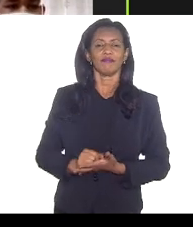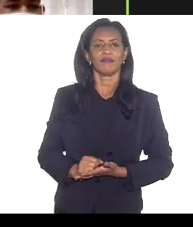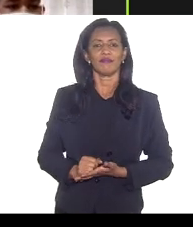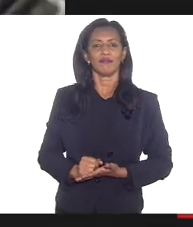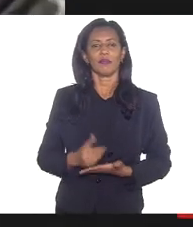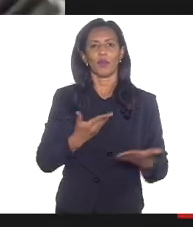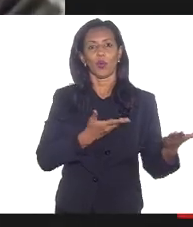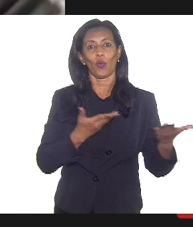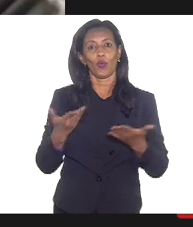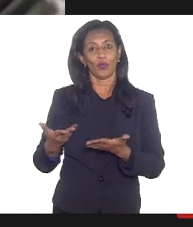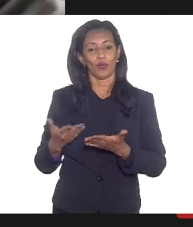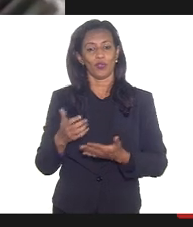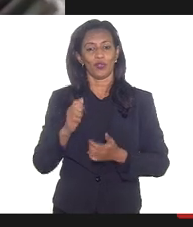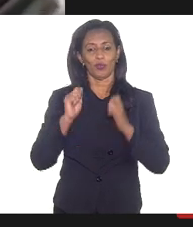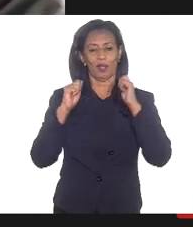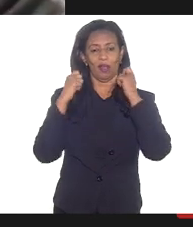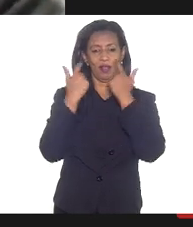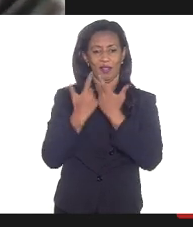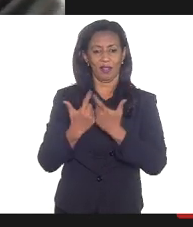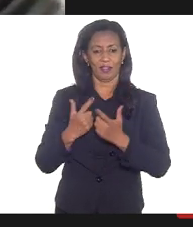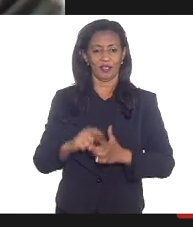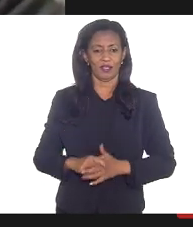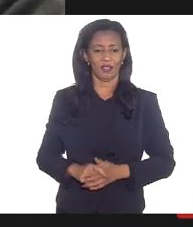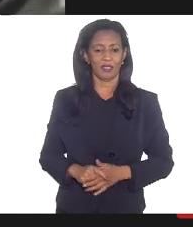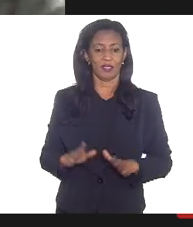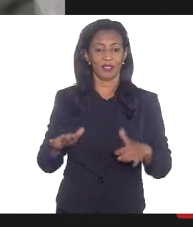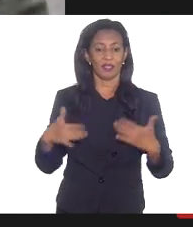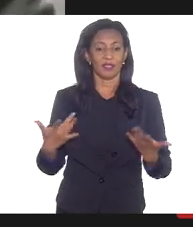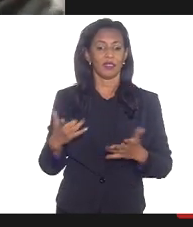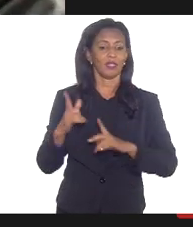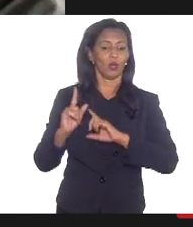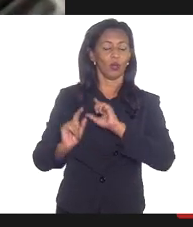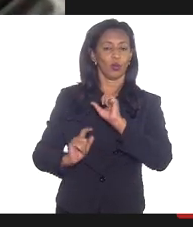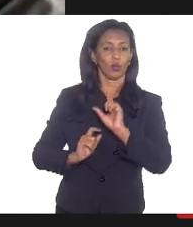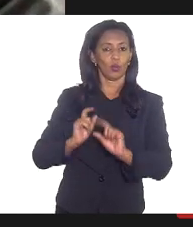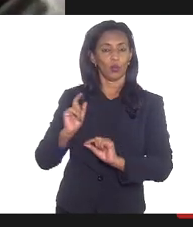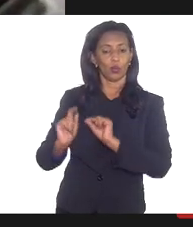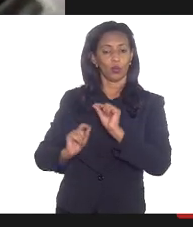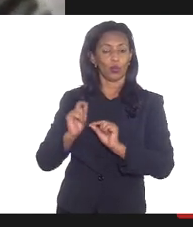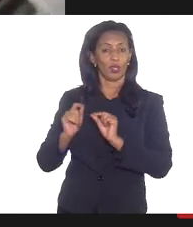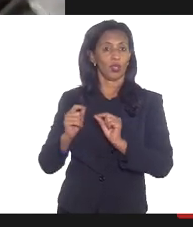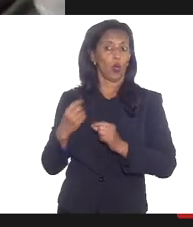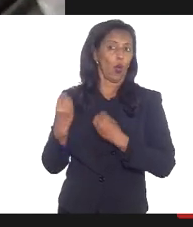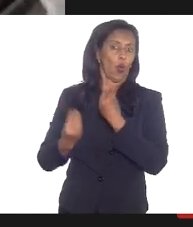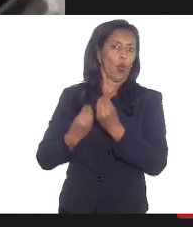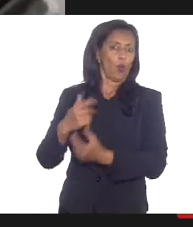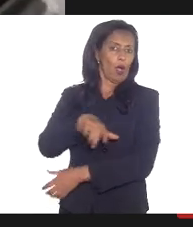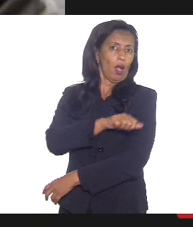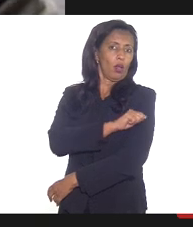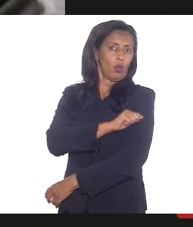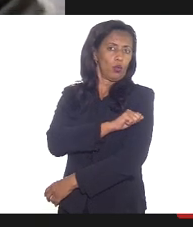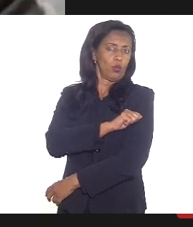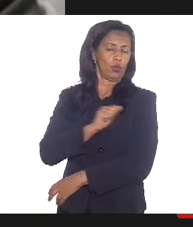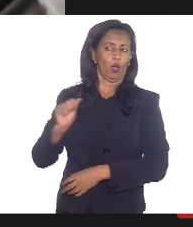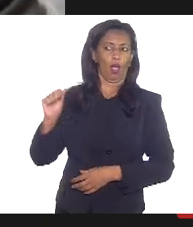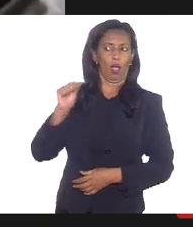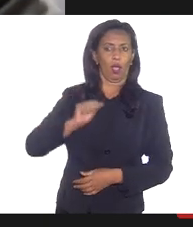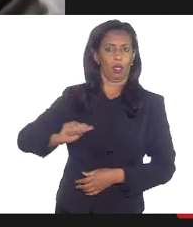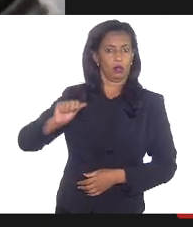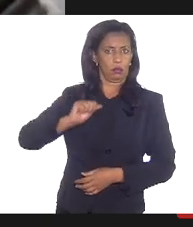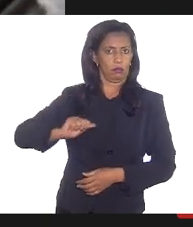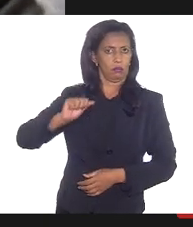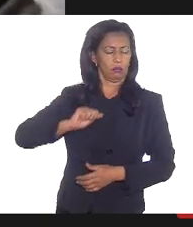pelo convite, à Alerj. Então, o que a gente, como estudantes, né? A Associação dos